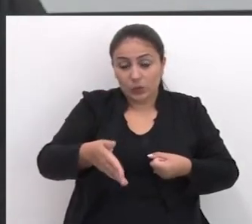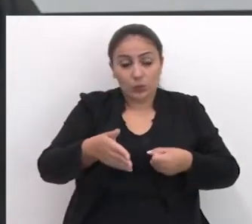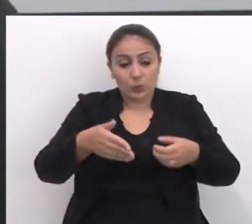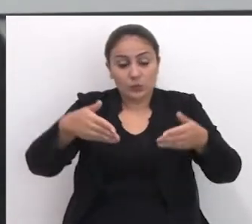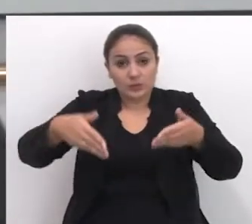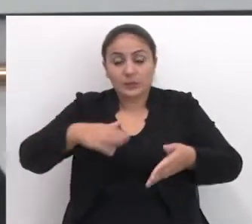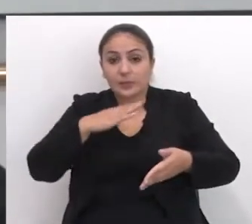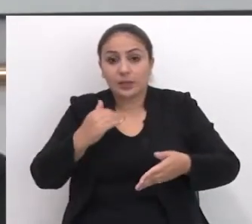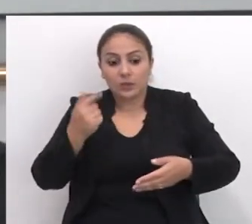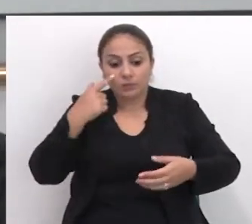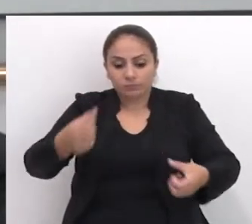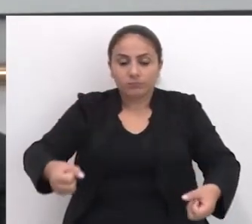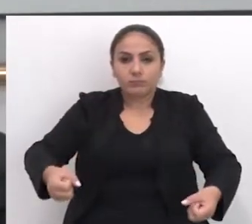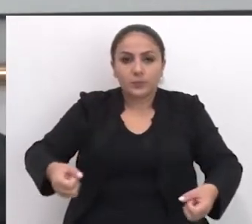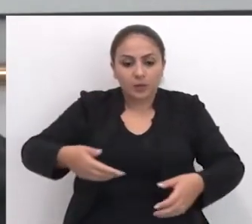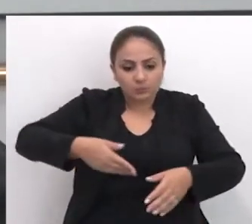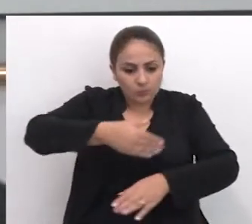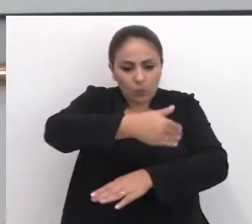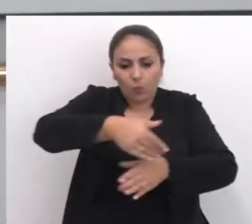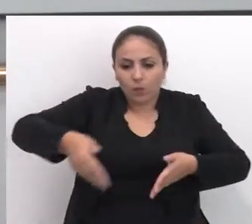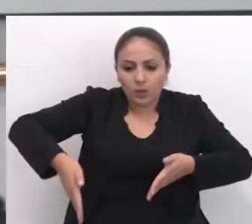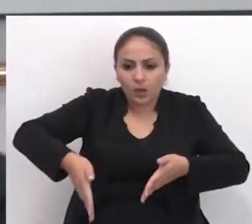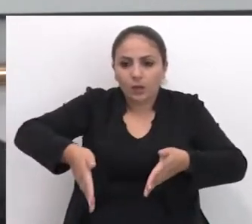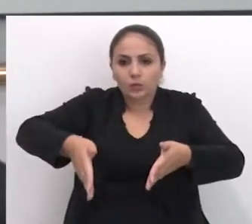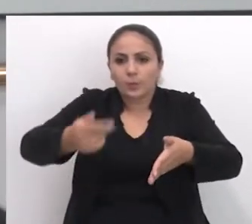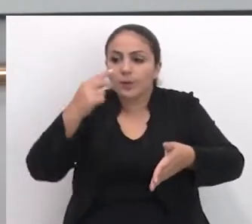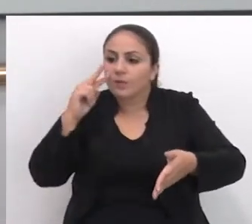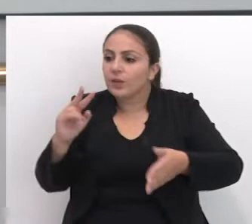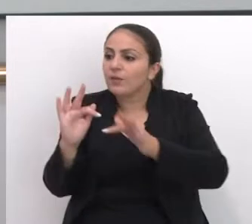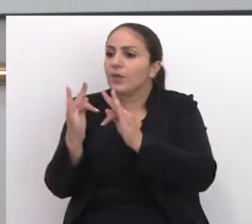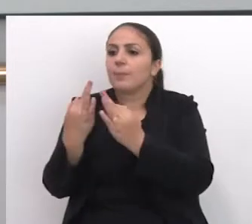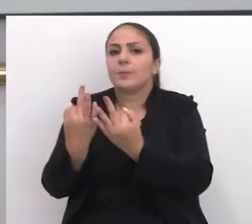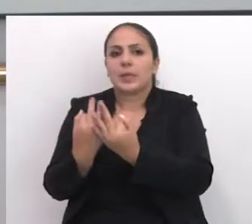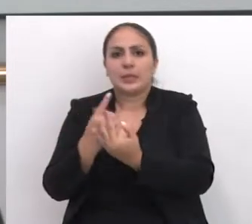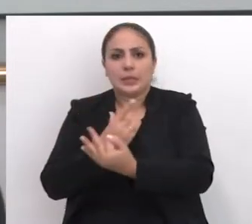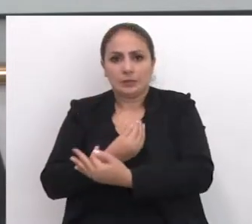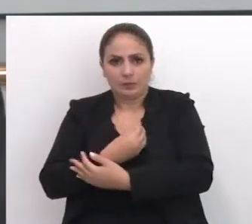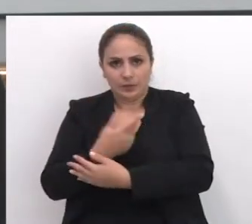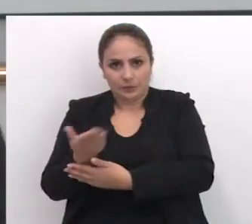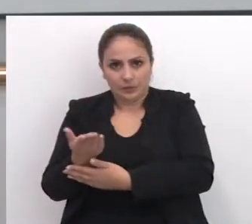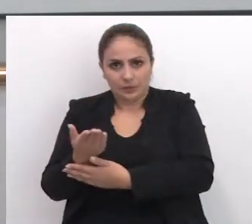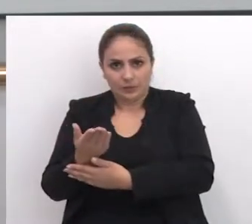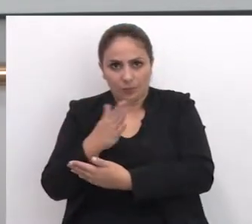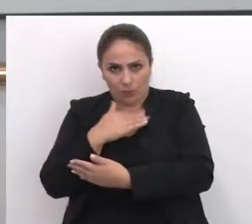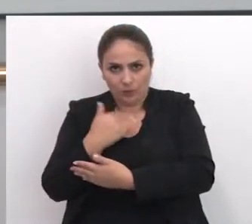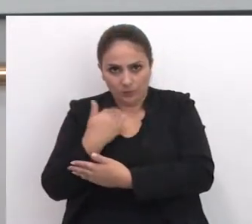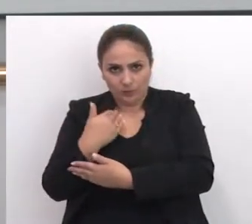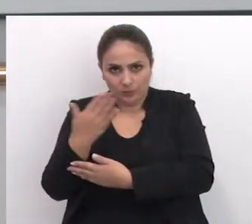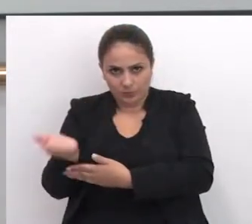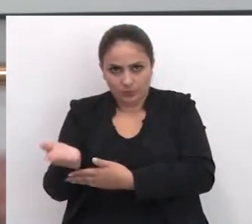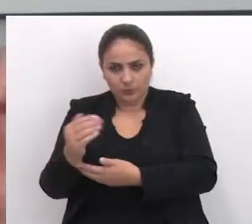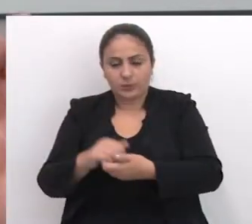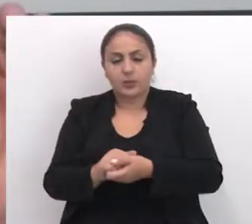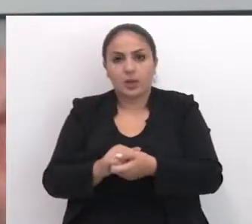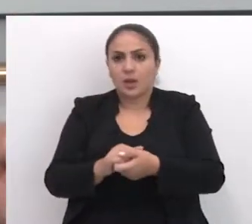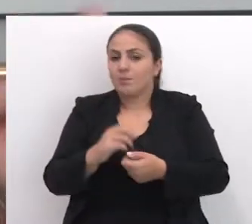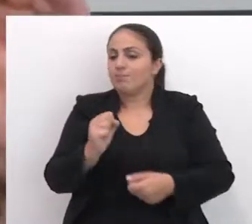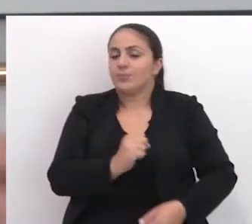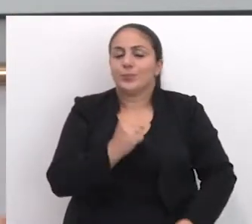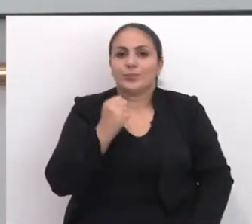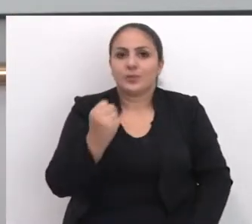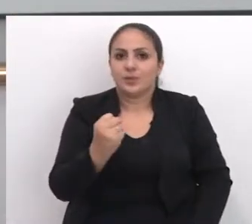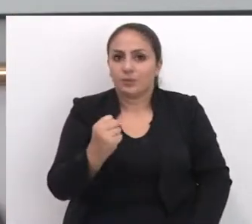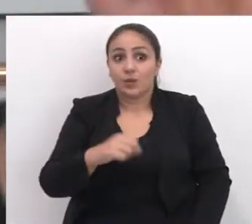pelos corredores para ver seus antes queridos, seus familiares que ali estão, é impossível. É impossível uma pessoa